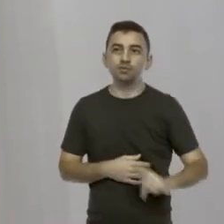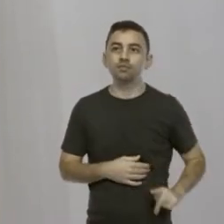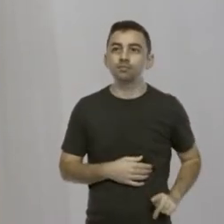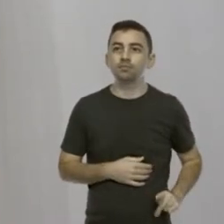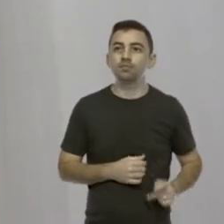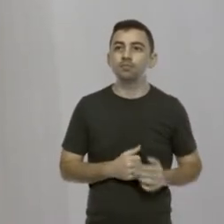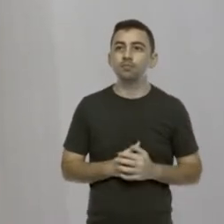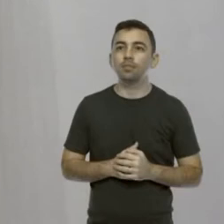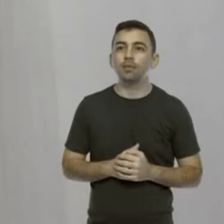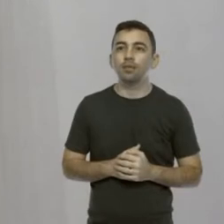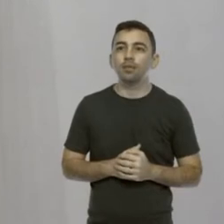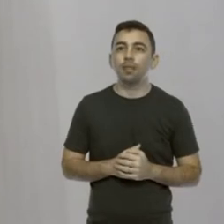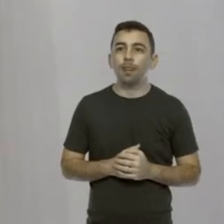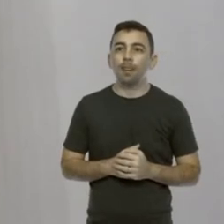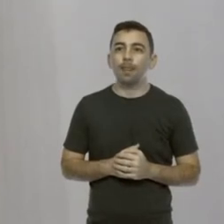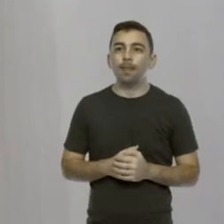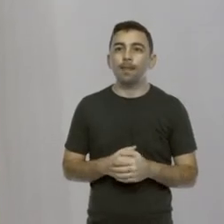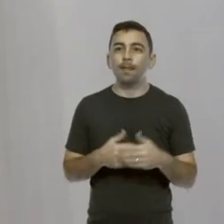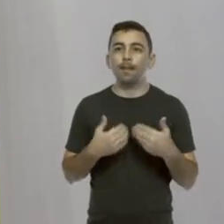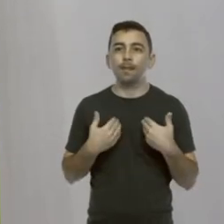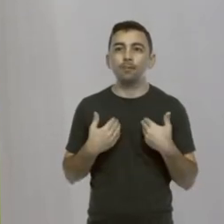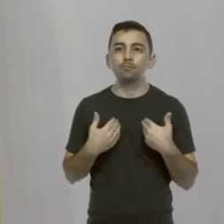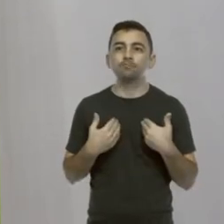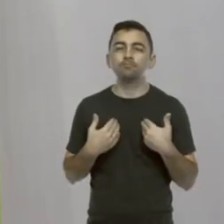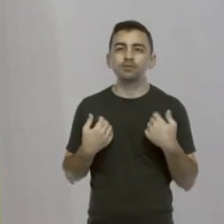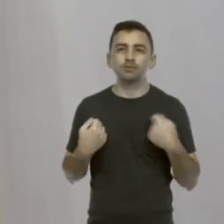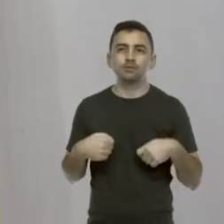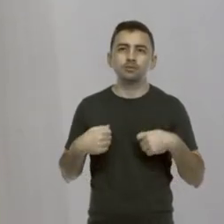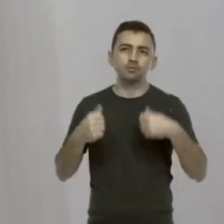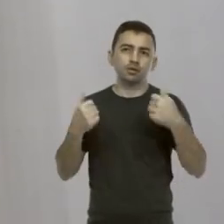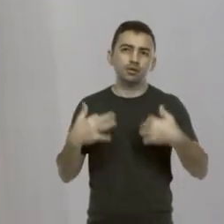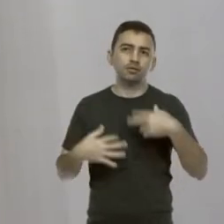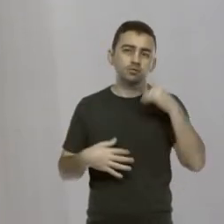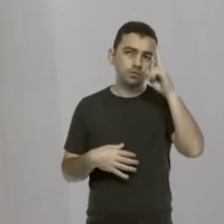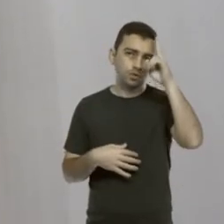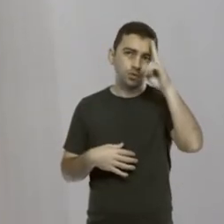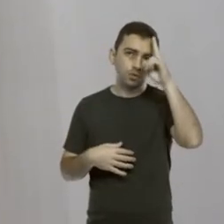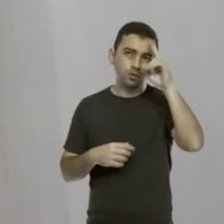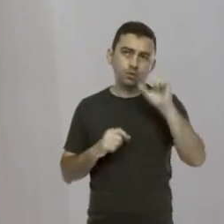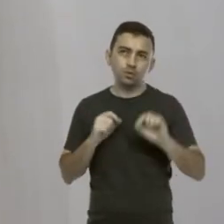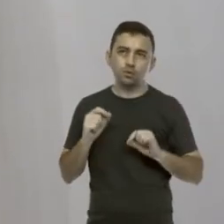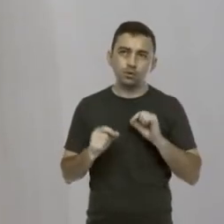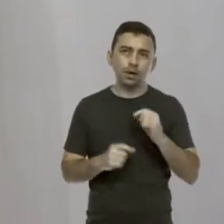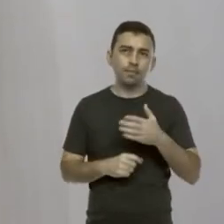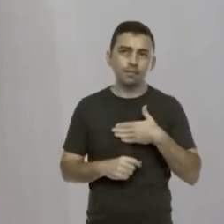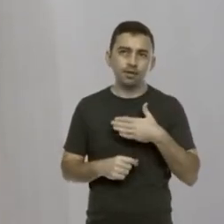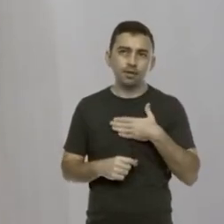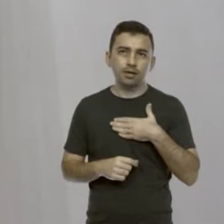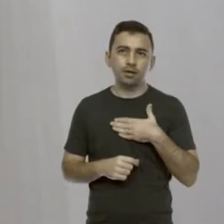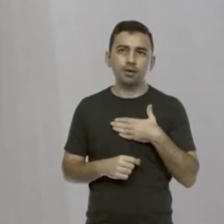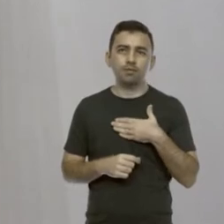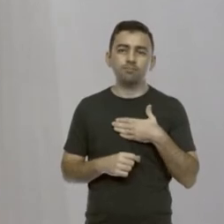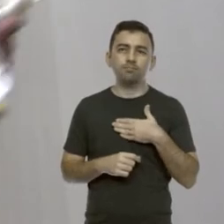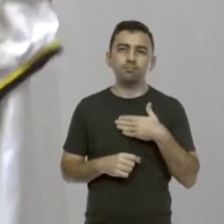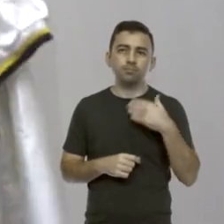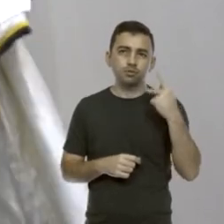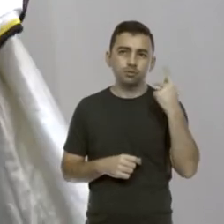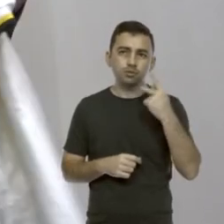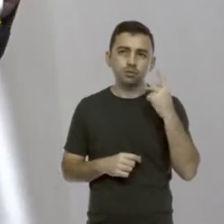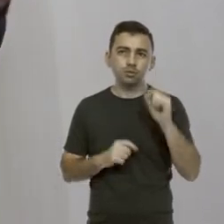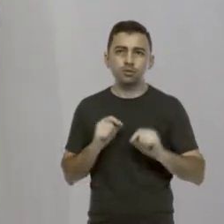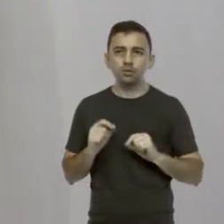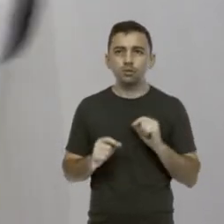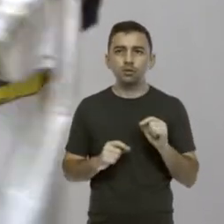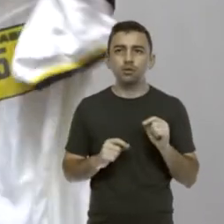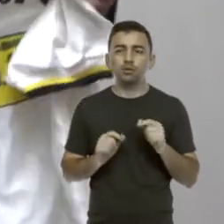podia deixar passar aqui nesse momento, senhor presidente, e contar ligeirinho uma história. Pela ordem, presidente. Que foi na minha corrida política também. Eu queria